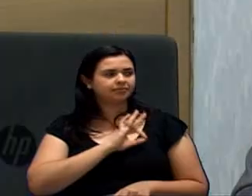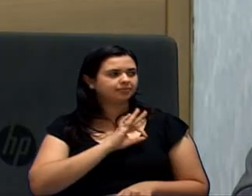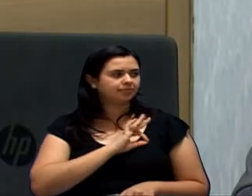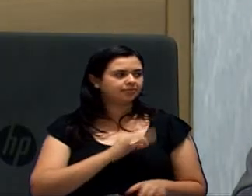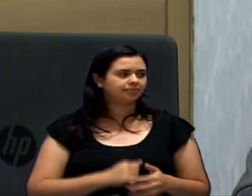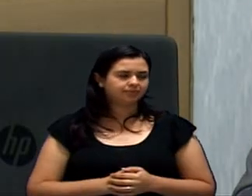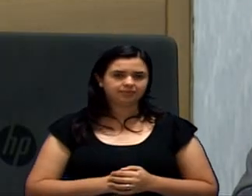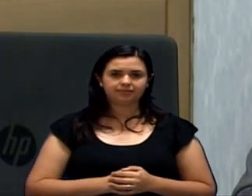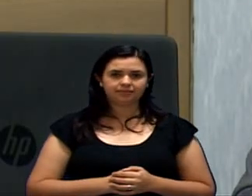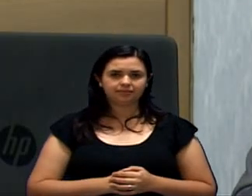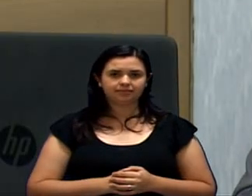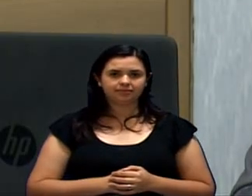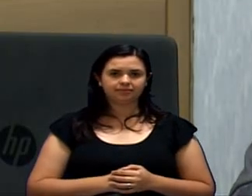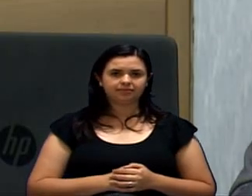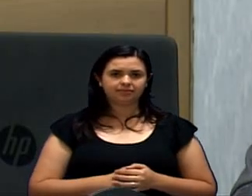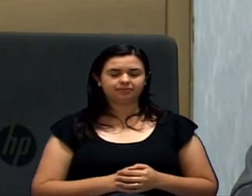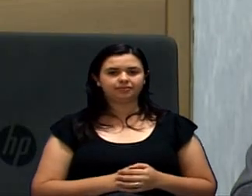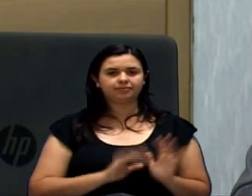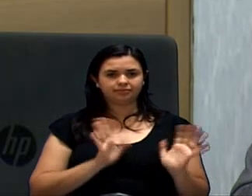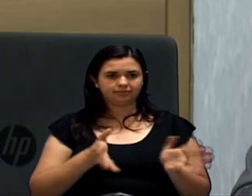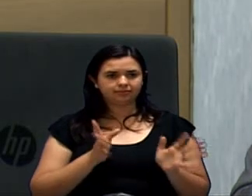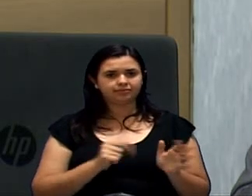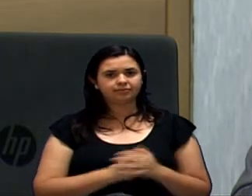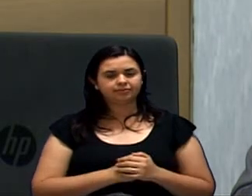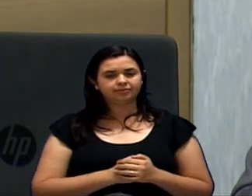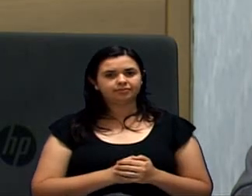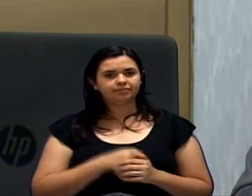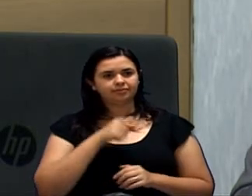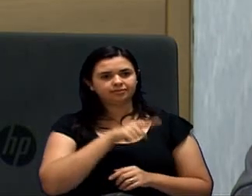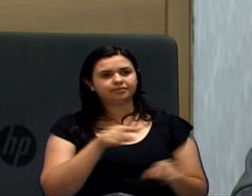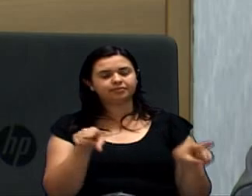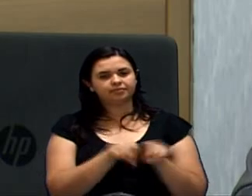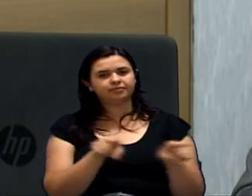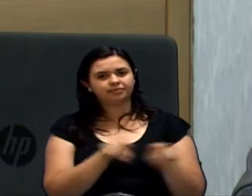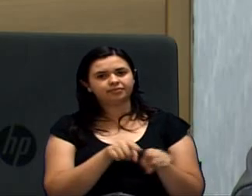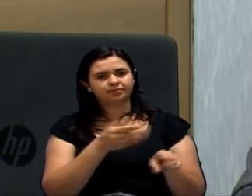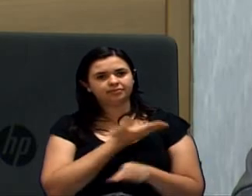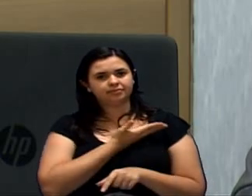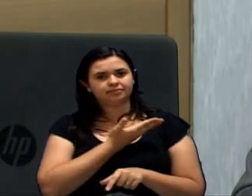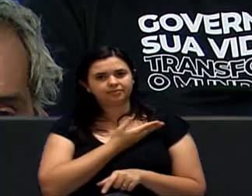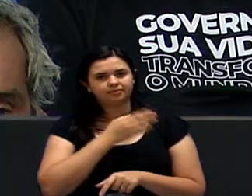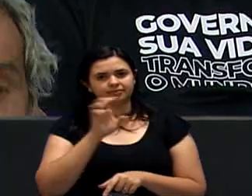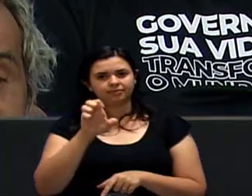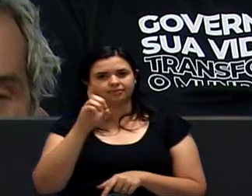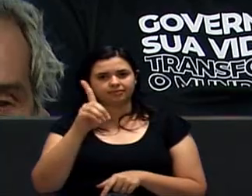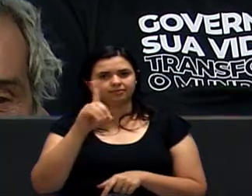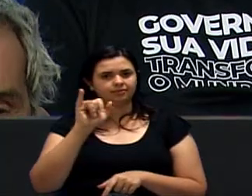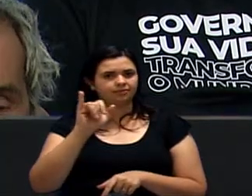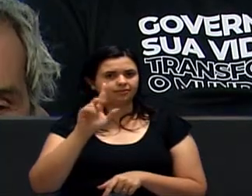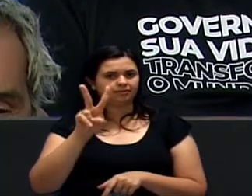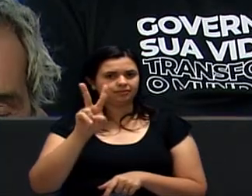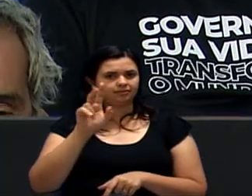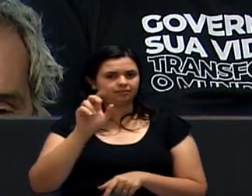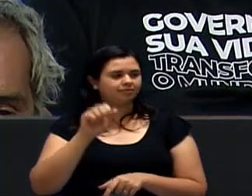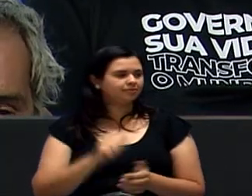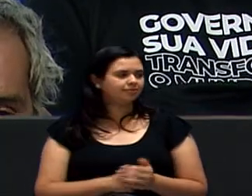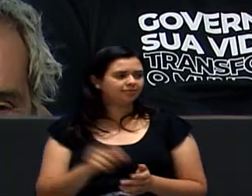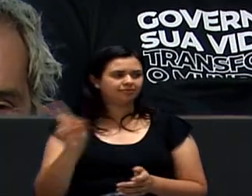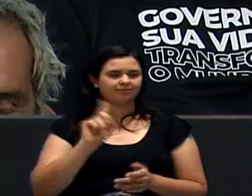falou aqui do Manga, já ergueu a cabeça, né? O meu amigo lá, seu Edivaldo também. Acertei agora ou não? Valdir.